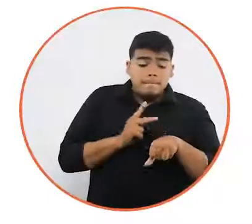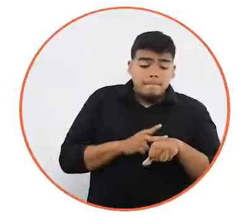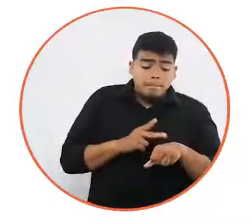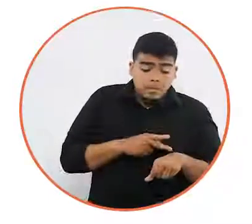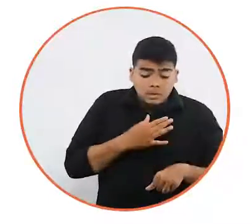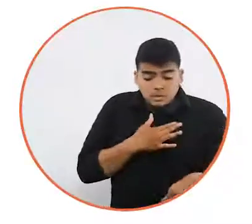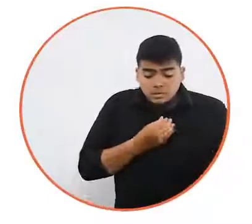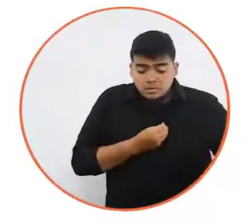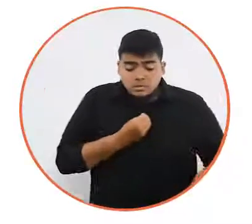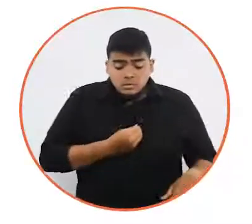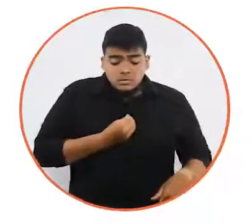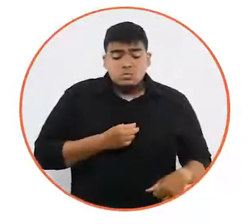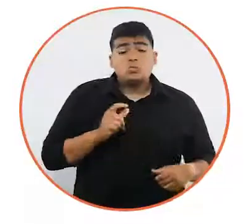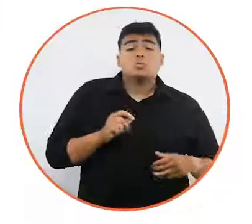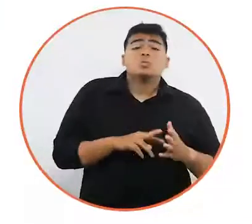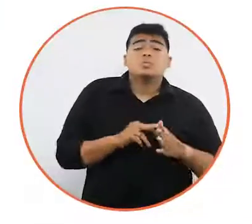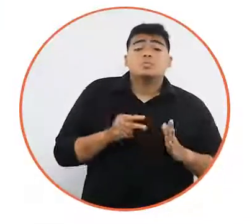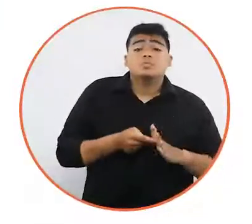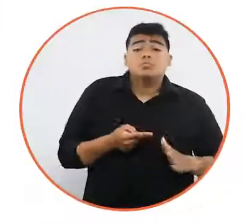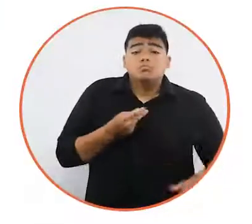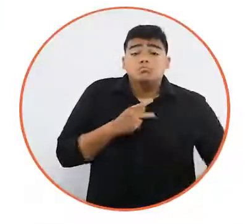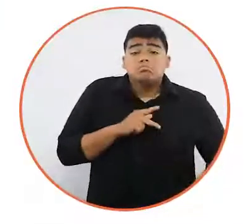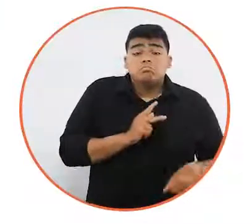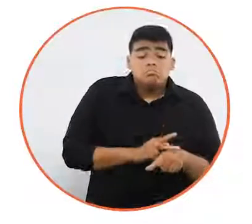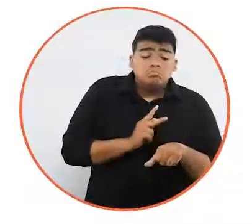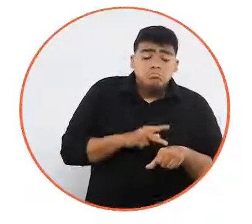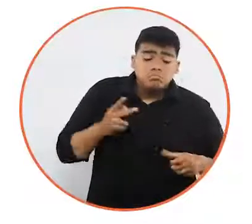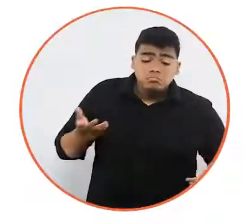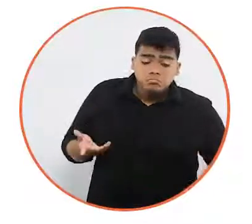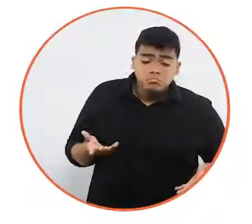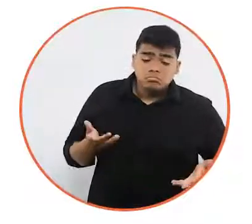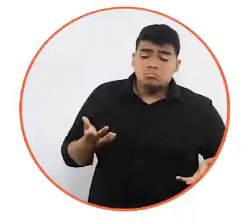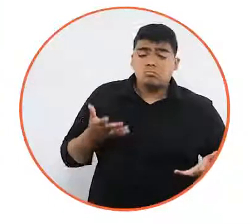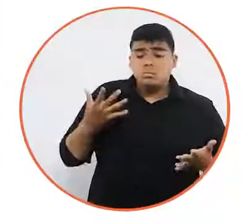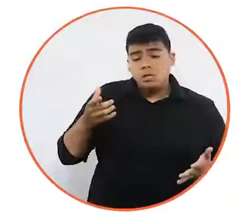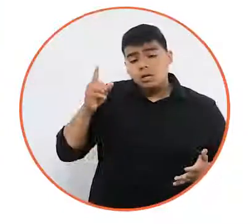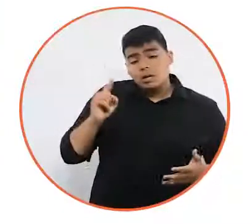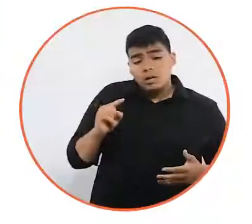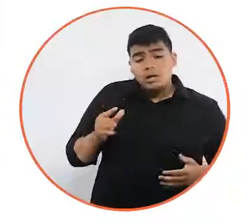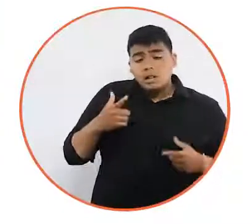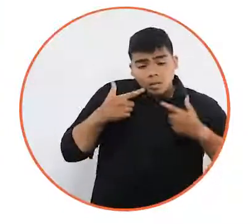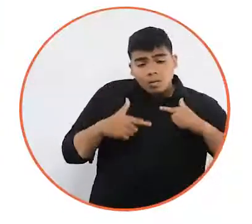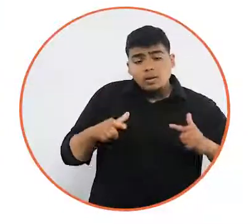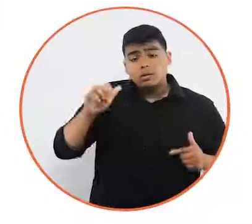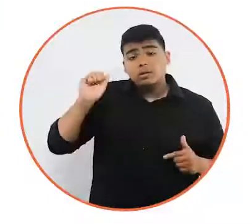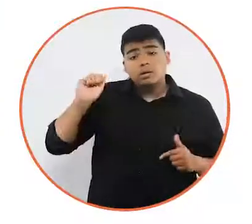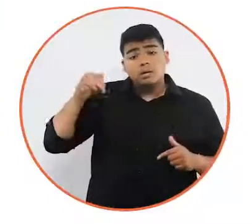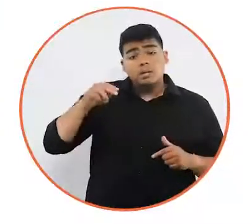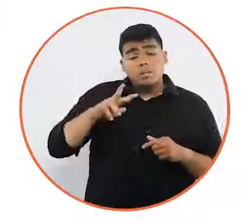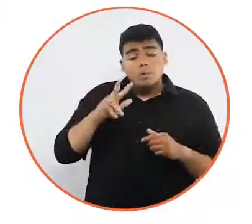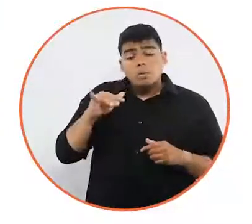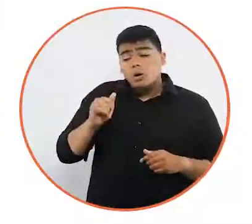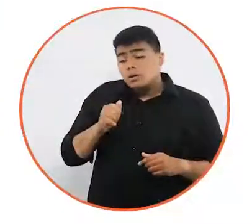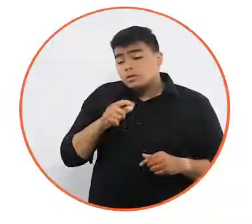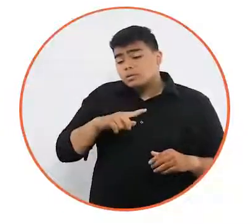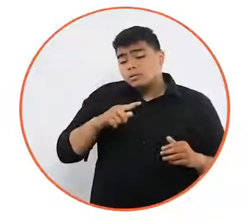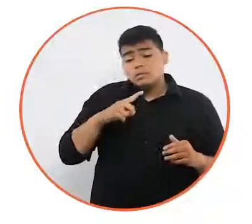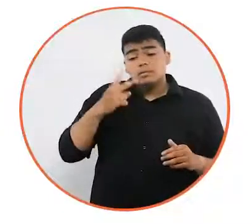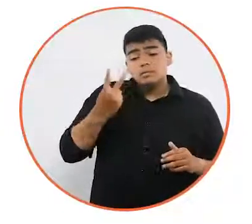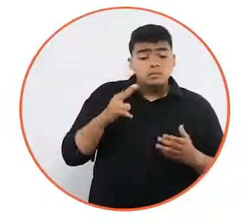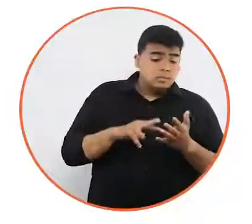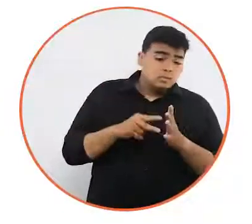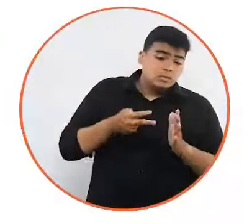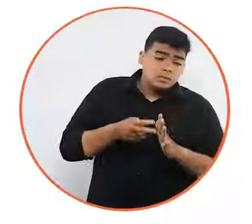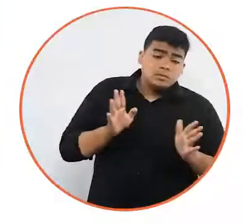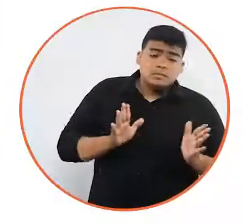caminho, o que seria essa pedra? Ok? Então é isso que nós chamamos de linguagem ambígua, também chamada de linguagem conotativa,